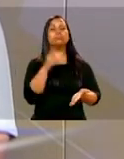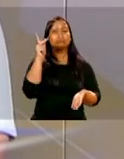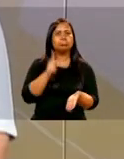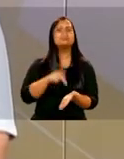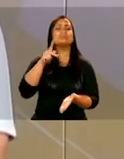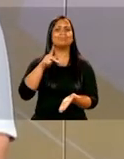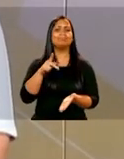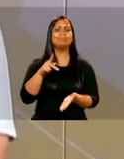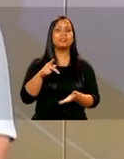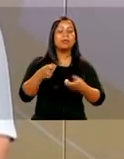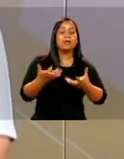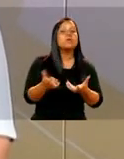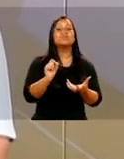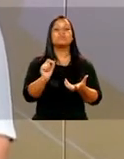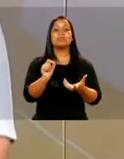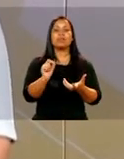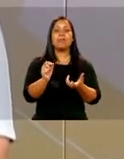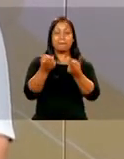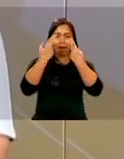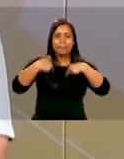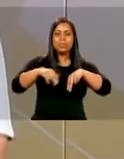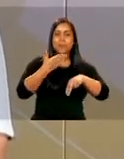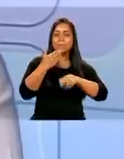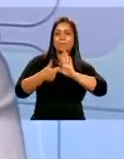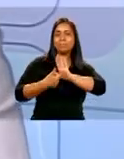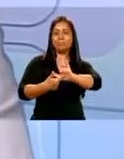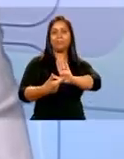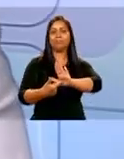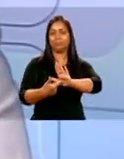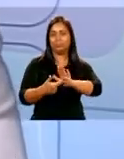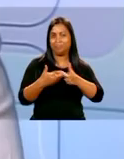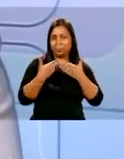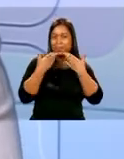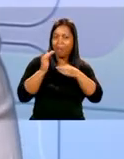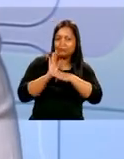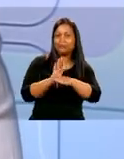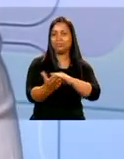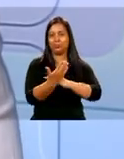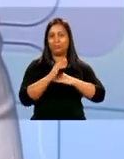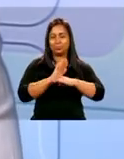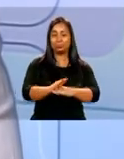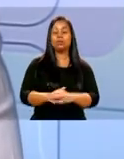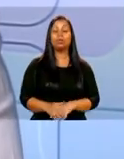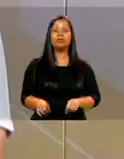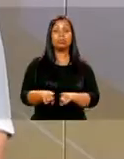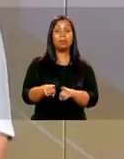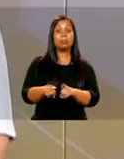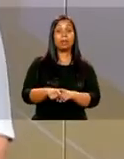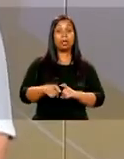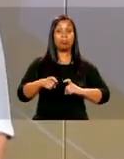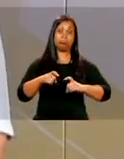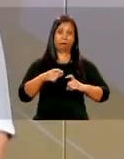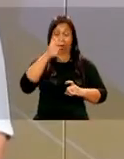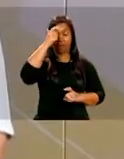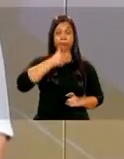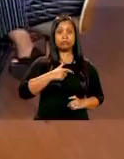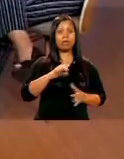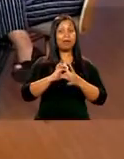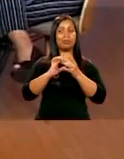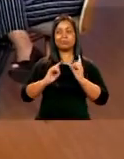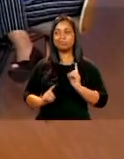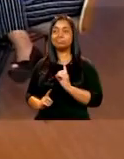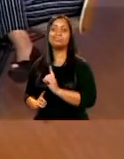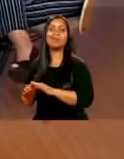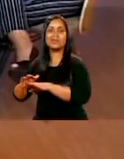realmente preconizamos por essa questão da humanização. E também o paciente se sentiu à vontade de abordar, né? Sim, Porque sim. às vezes existe